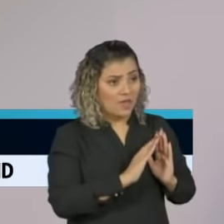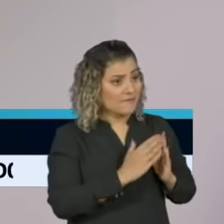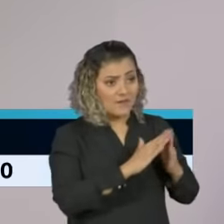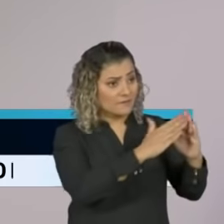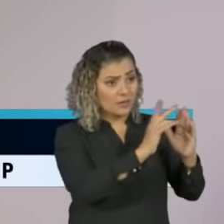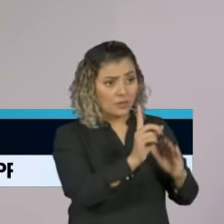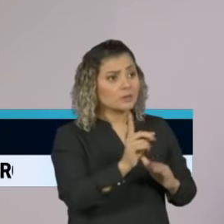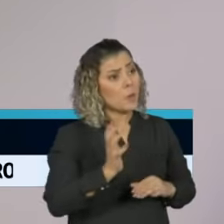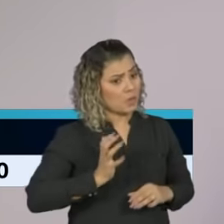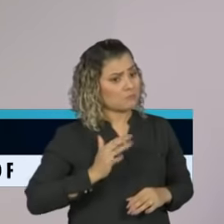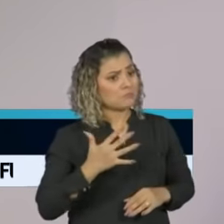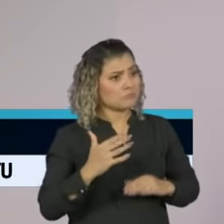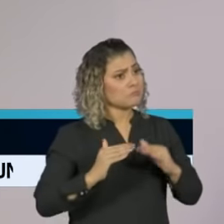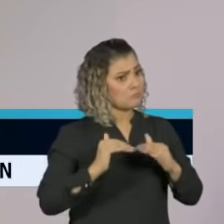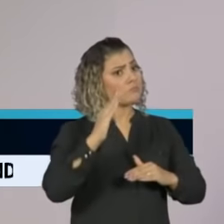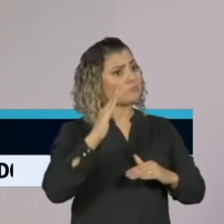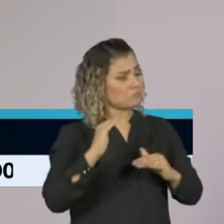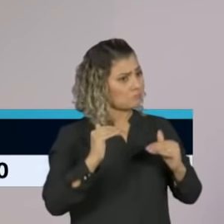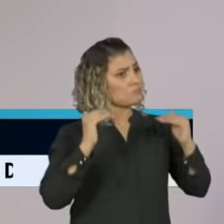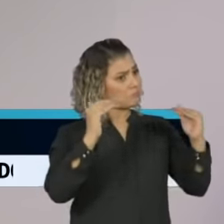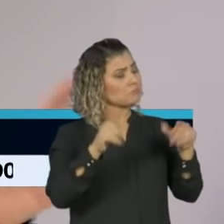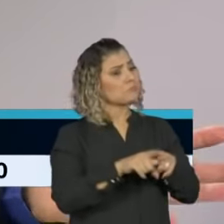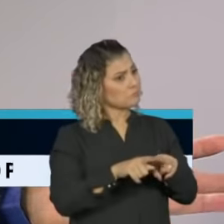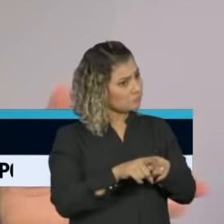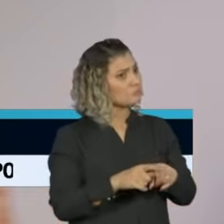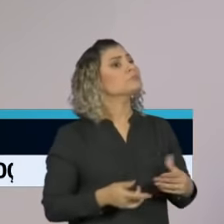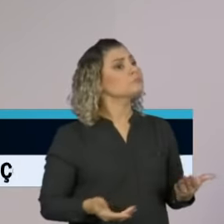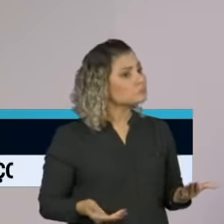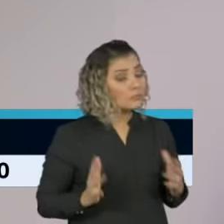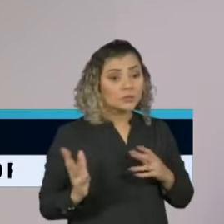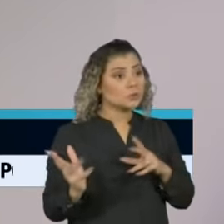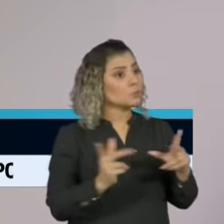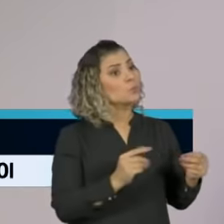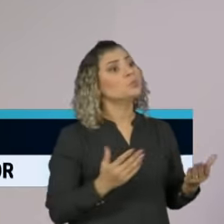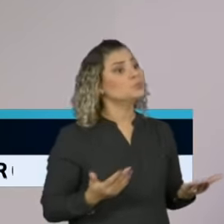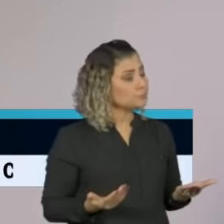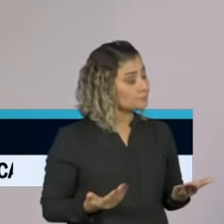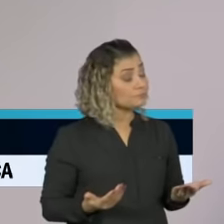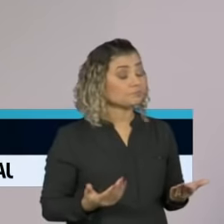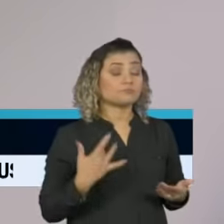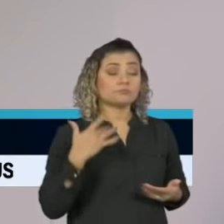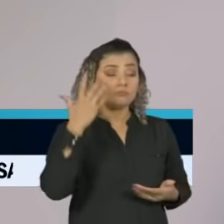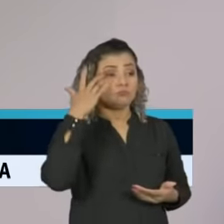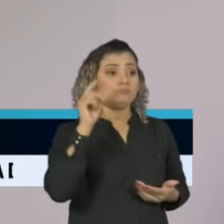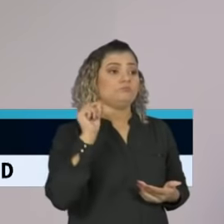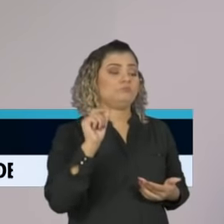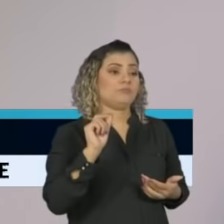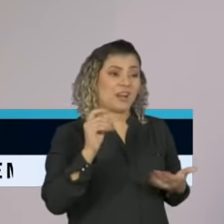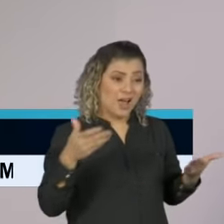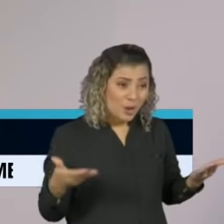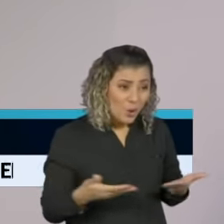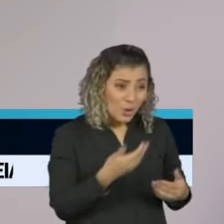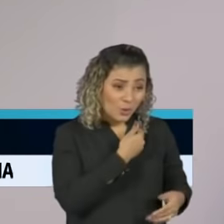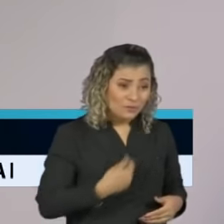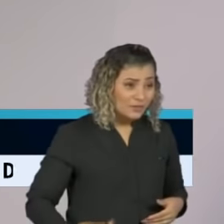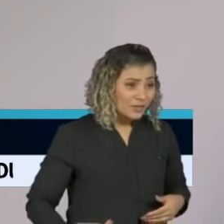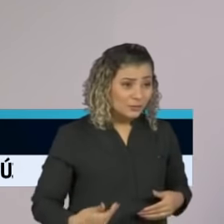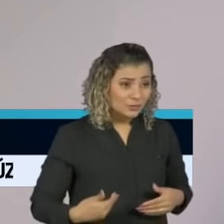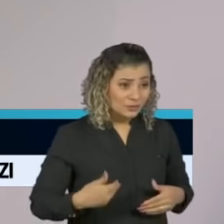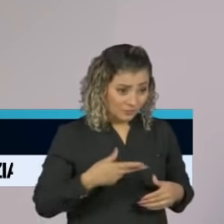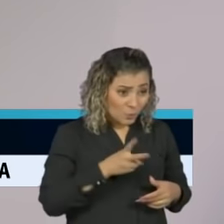era de classe média remediada, classe alta, era tudo ali somado. Eu acho que as condições de sustentabilidade do governo não